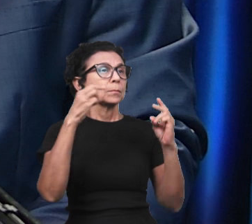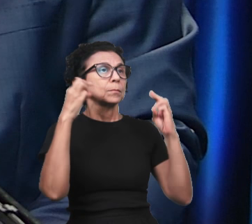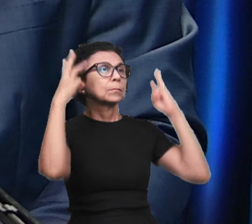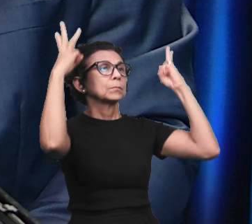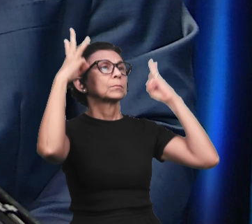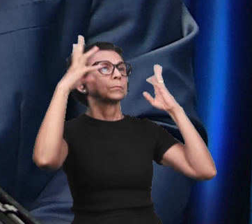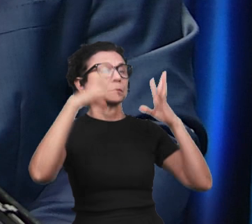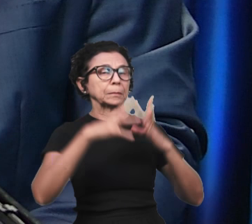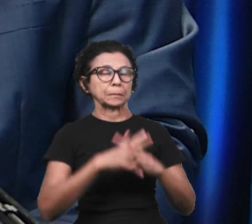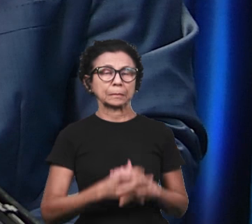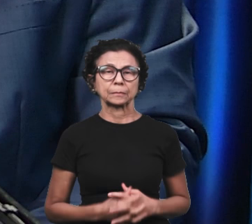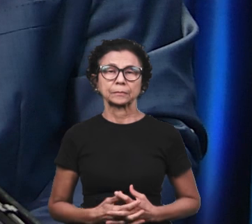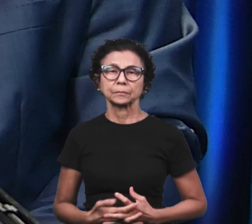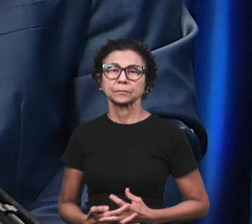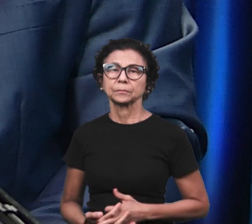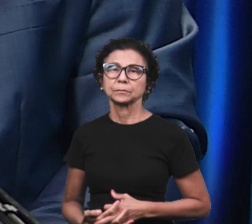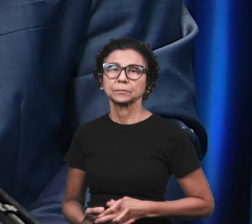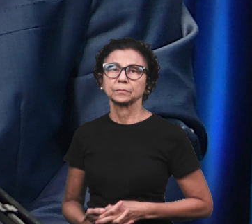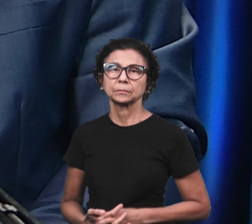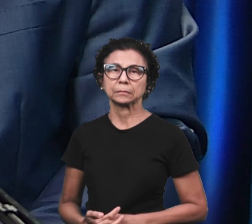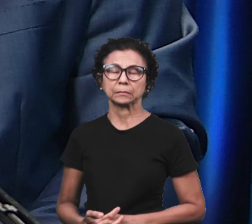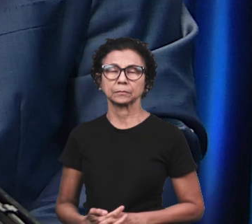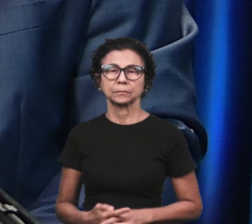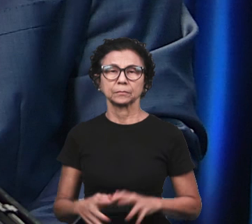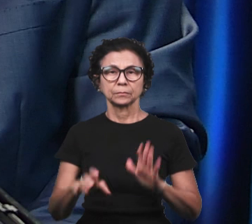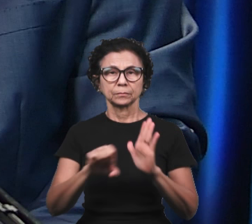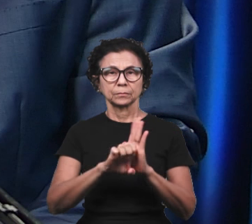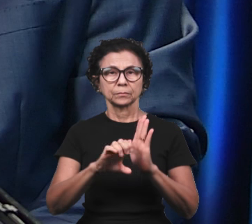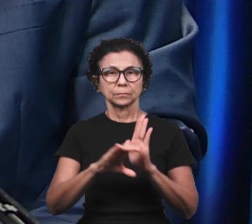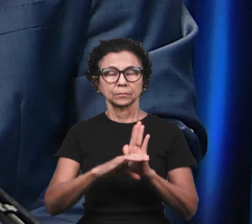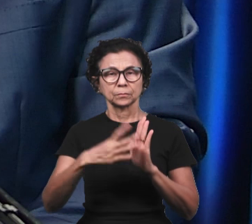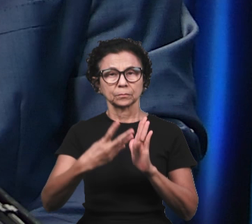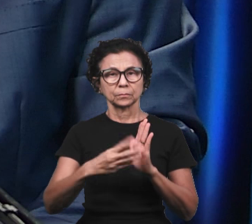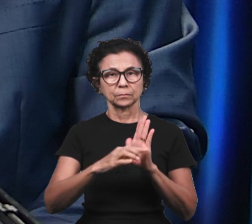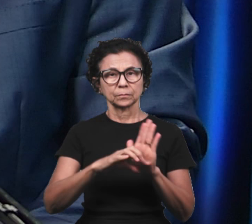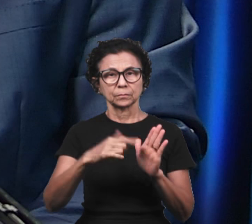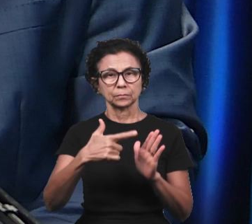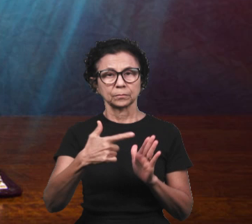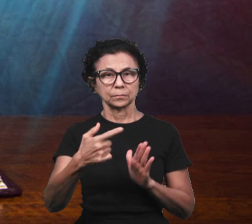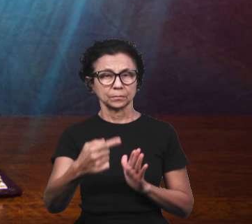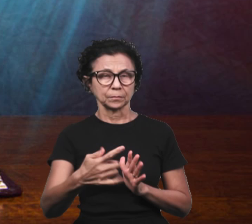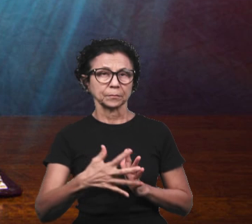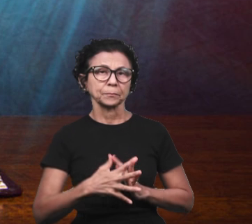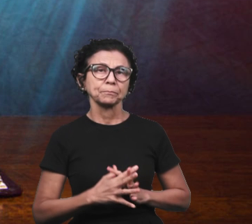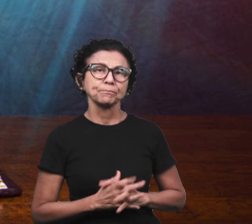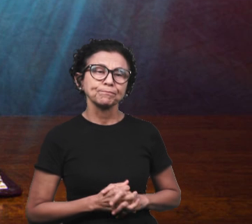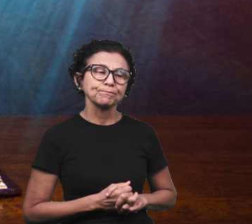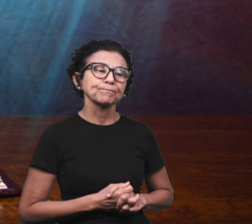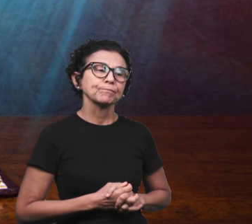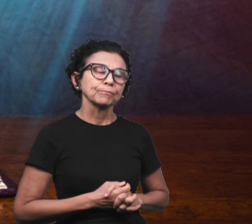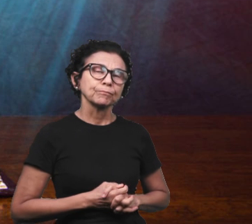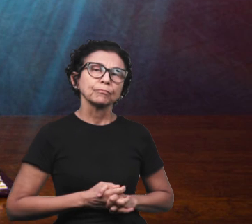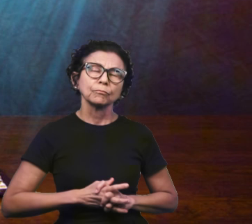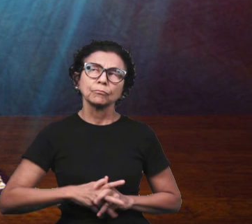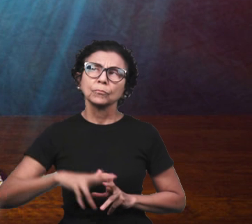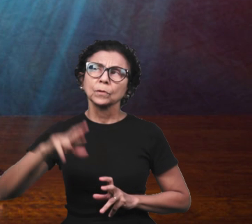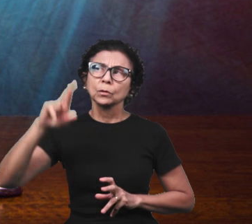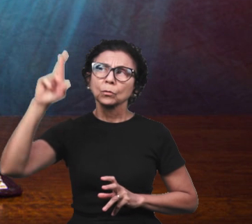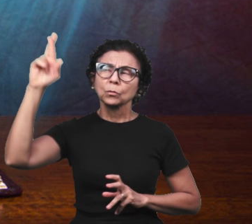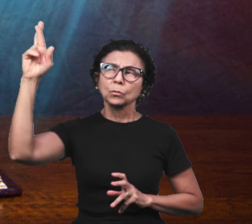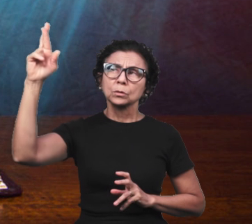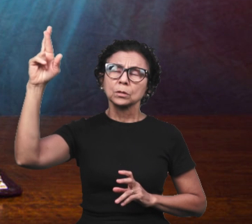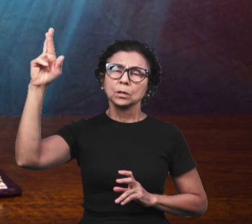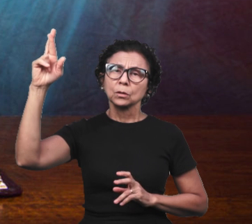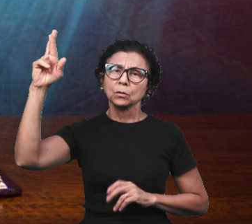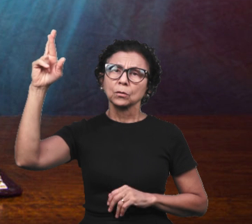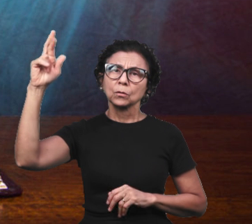que está registrado aqui em Êxodo 4:27, que diz assim: Disse também o Senhor